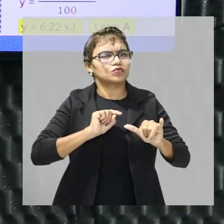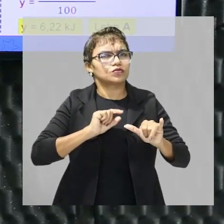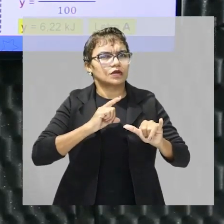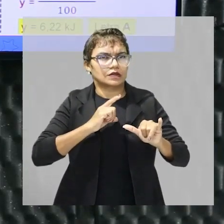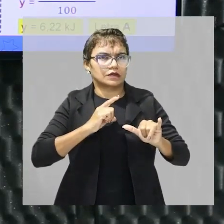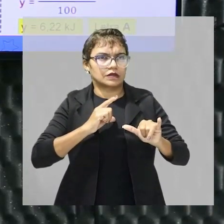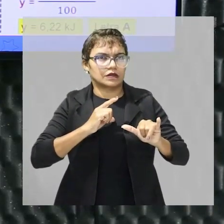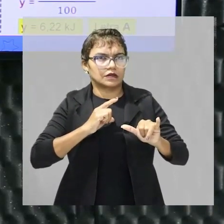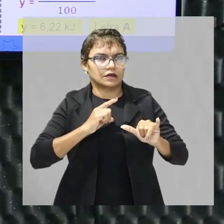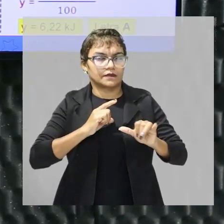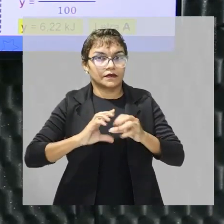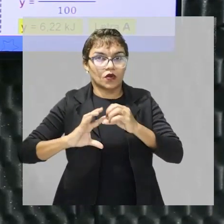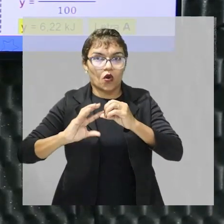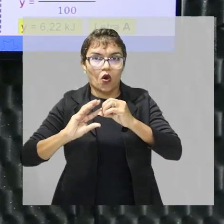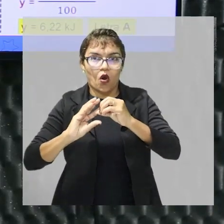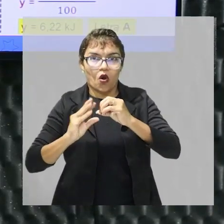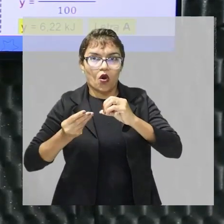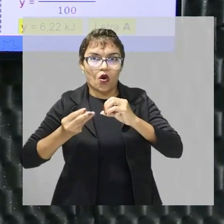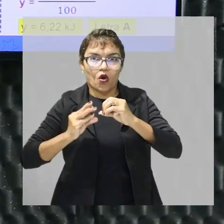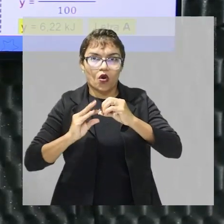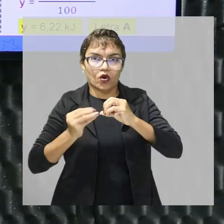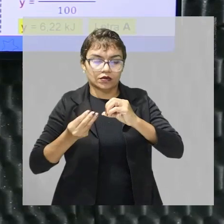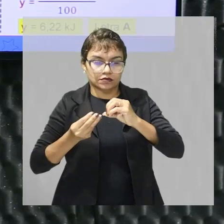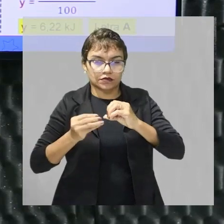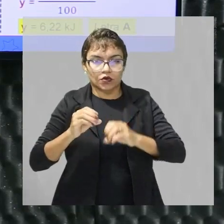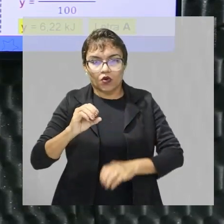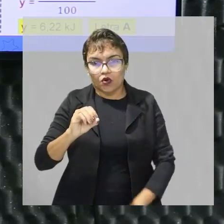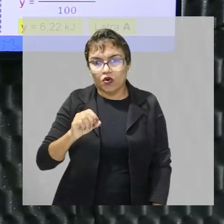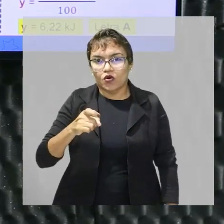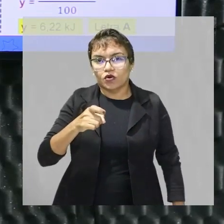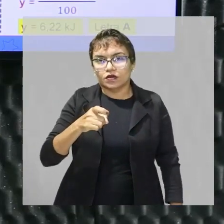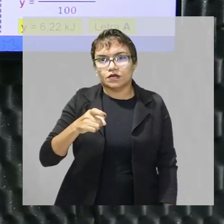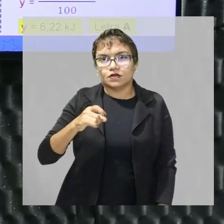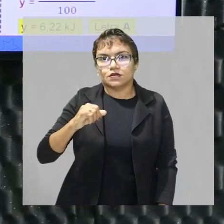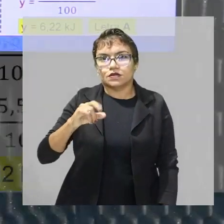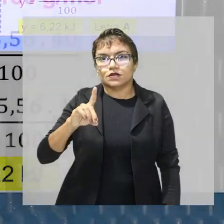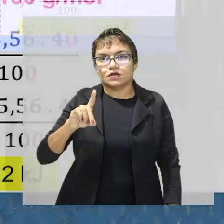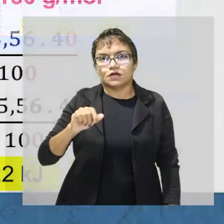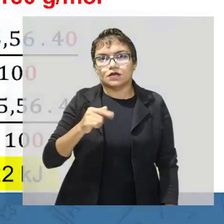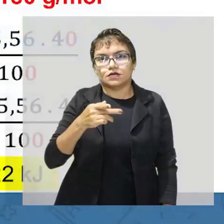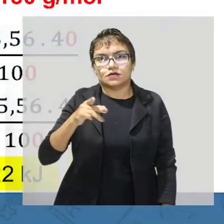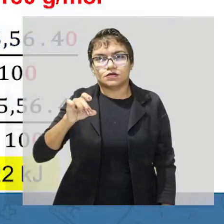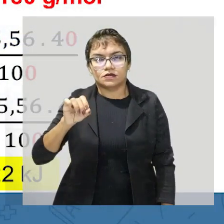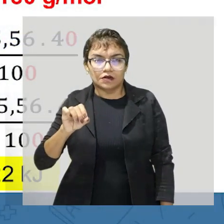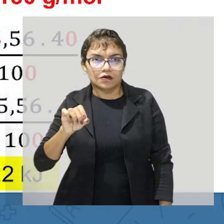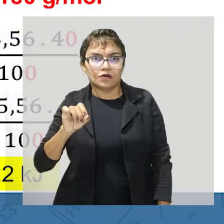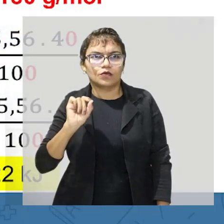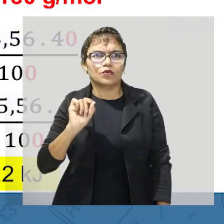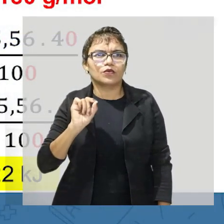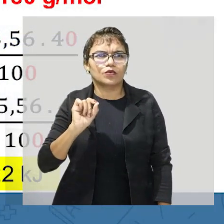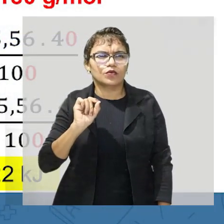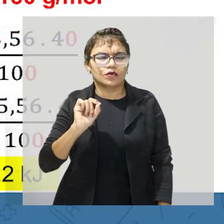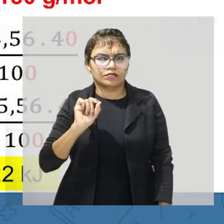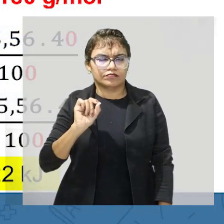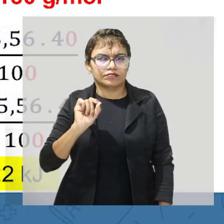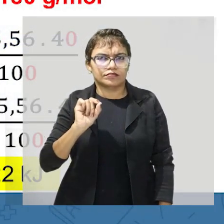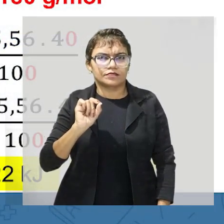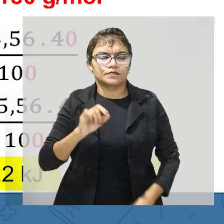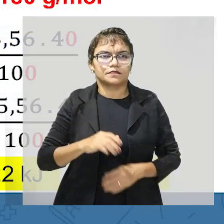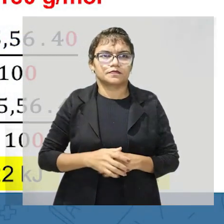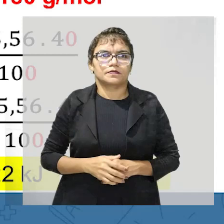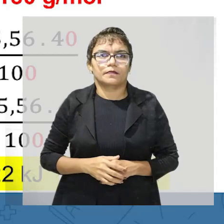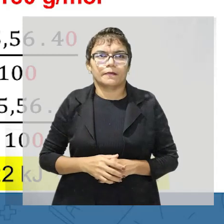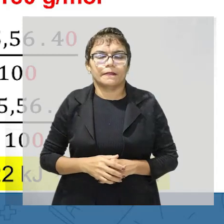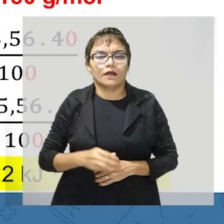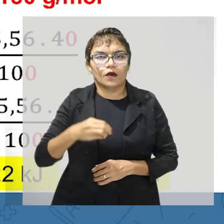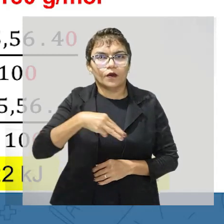a oxidação da glicose. E essa oxidação, né, de acordo com essa reação, um mol de